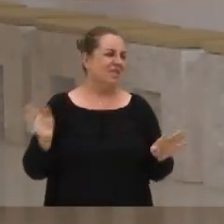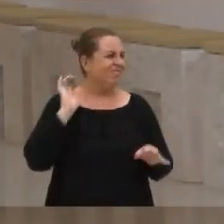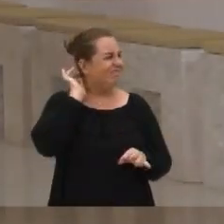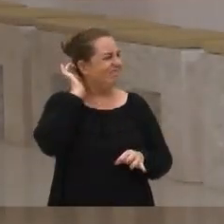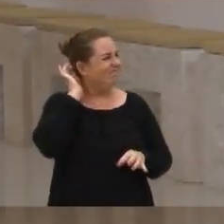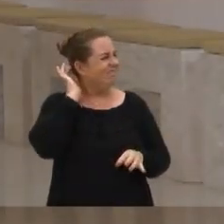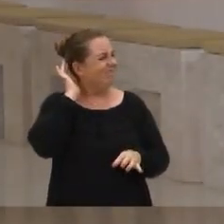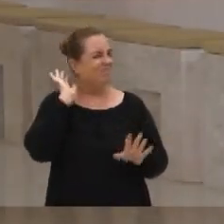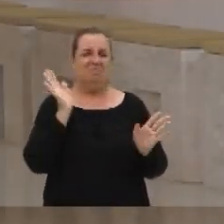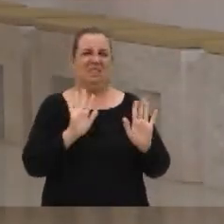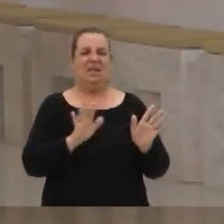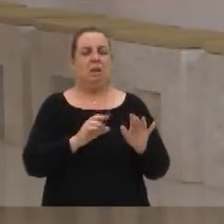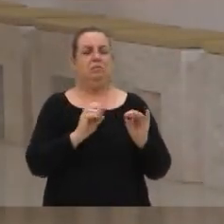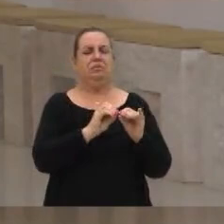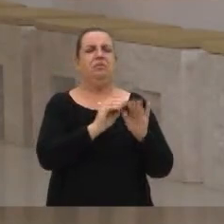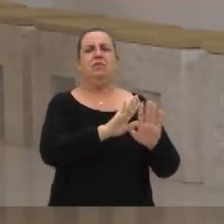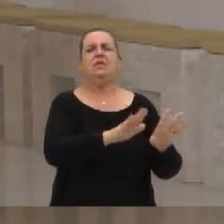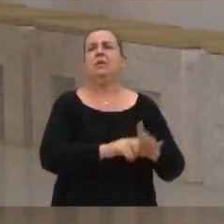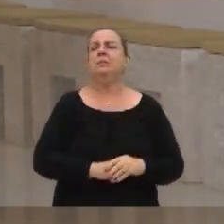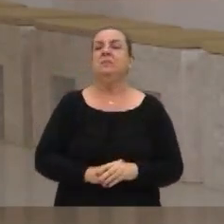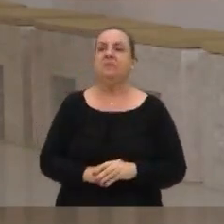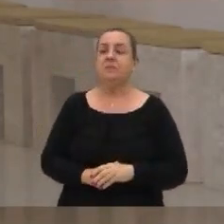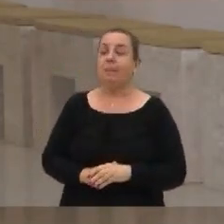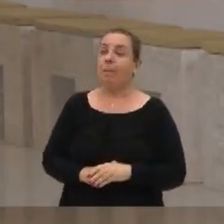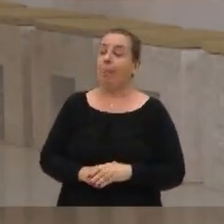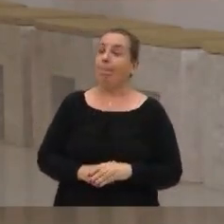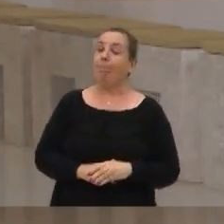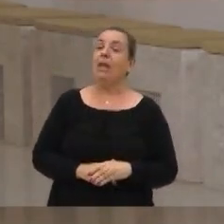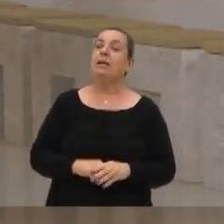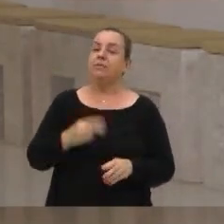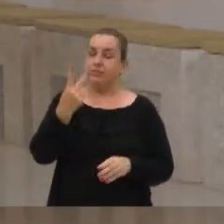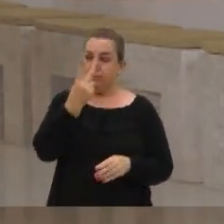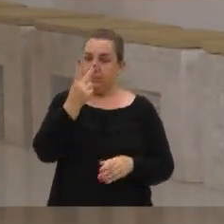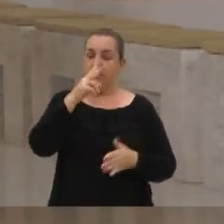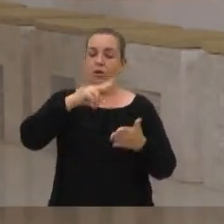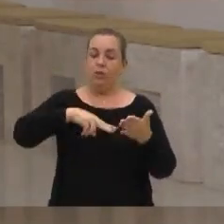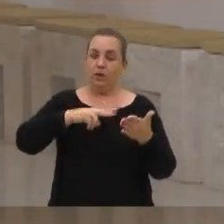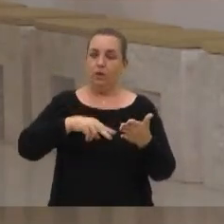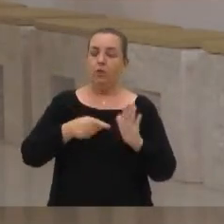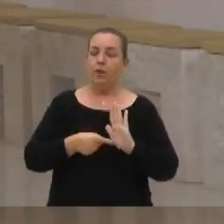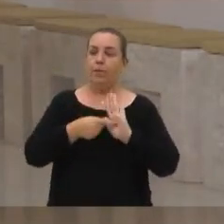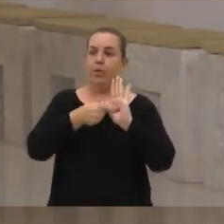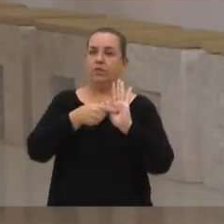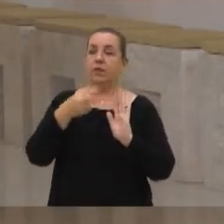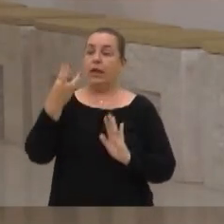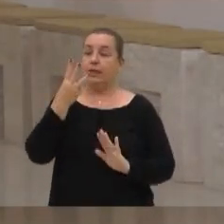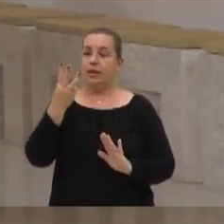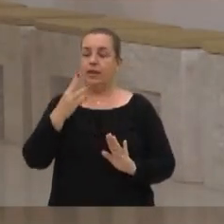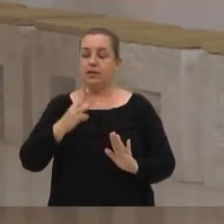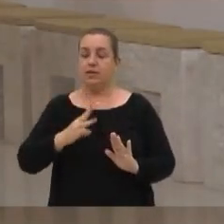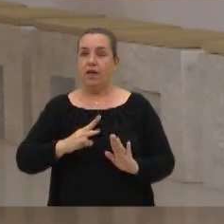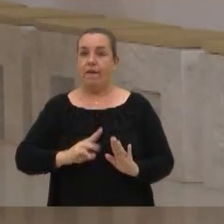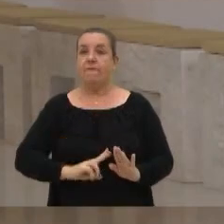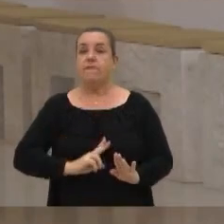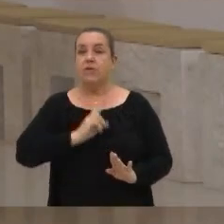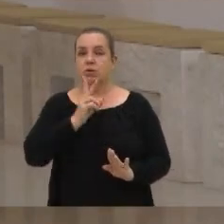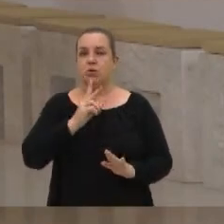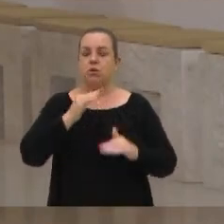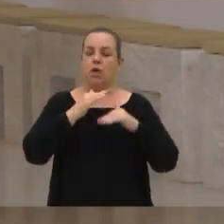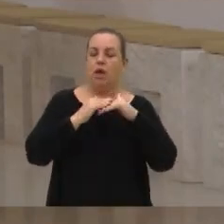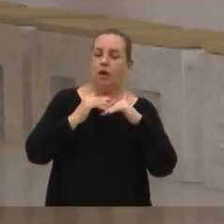apresenta. Que ele seja extremamente claro: caridade,